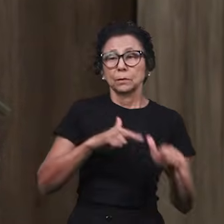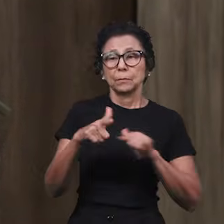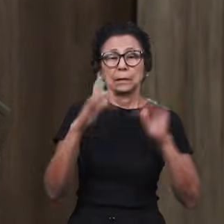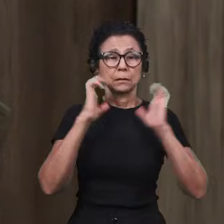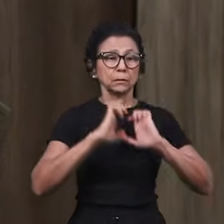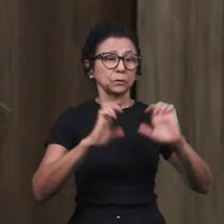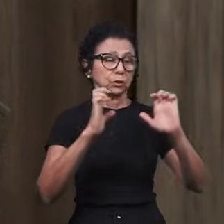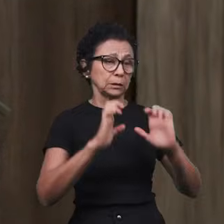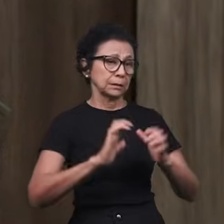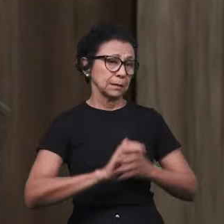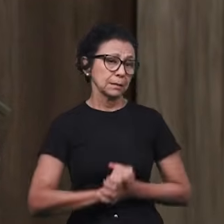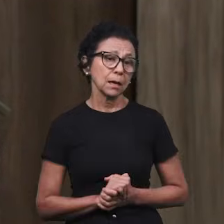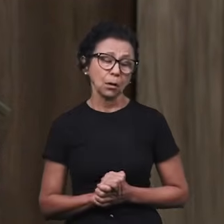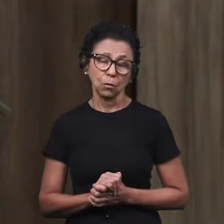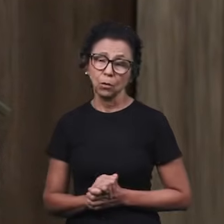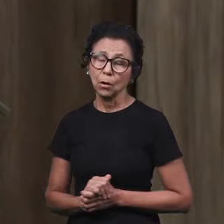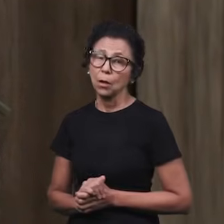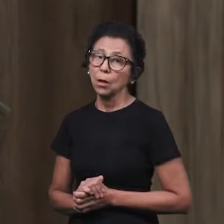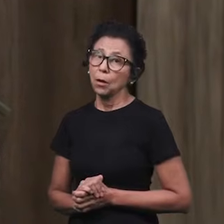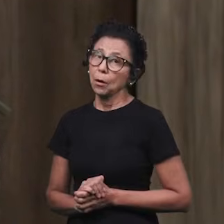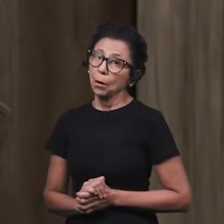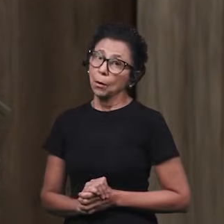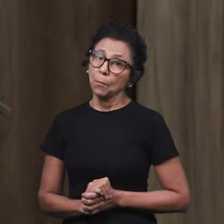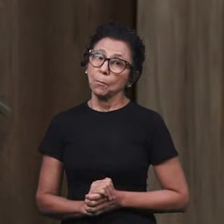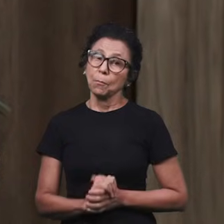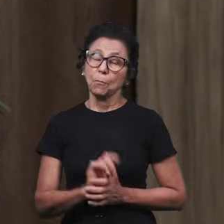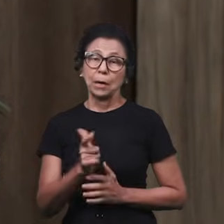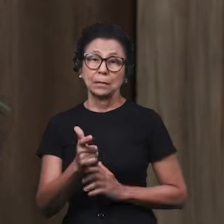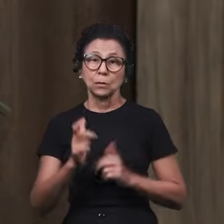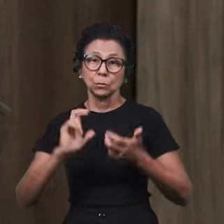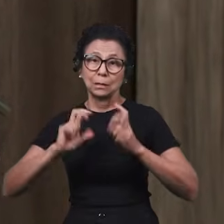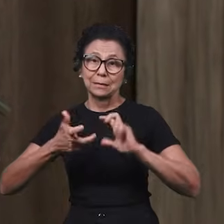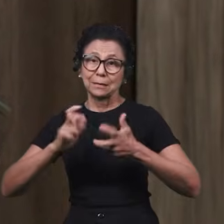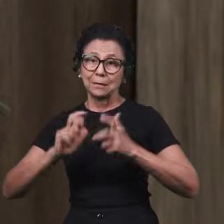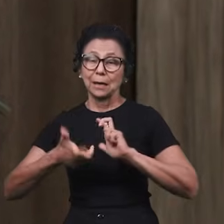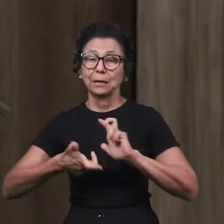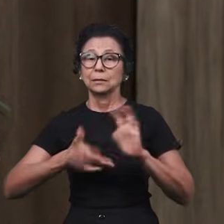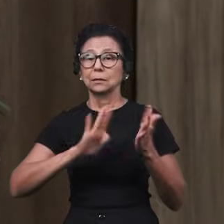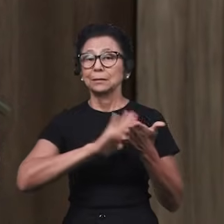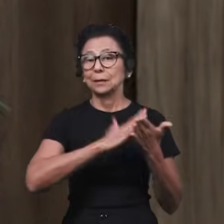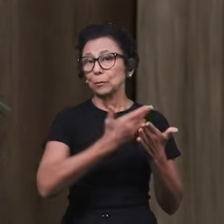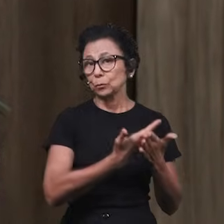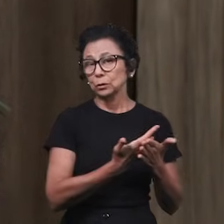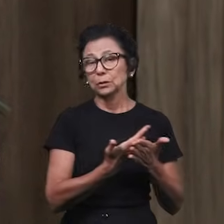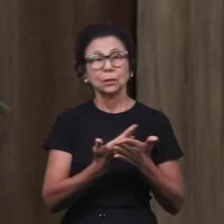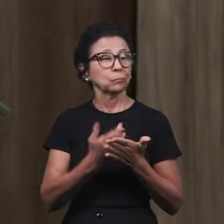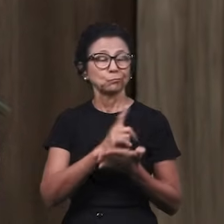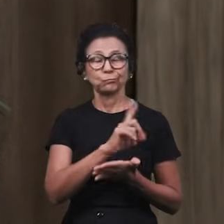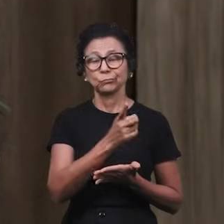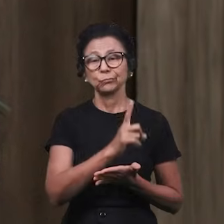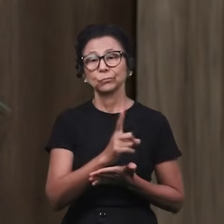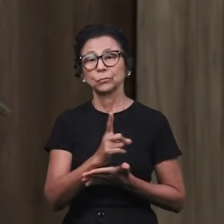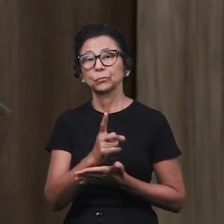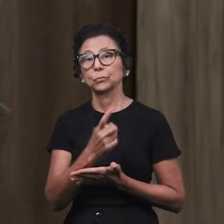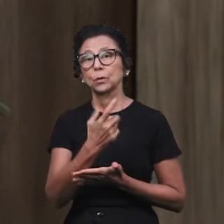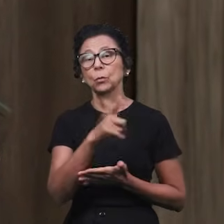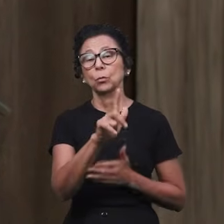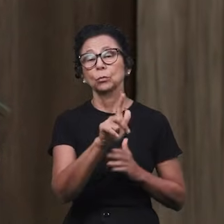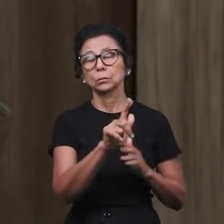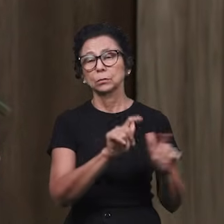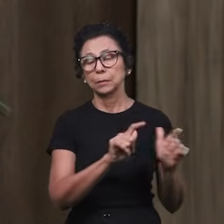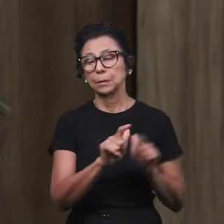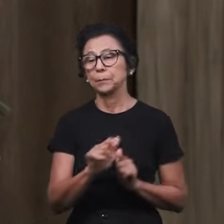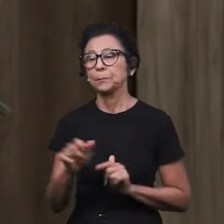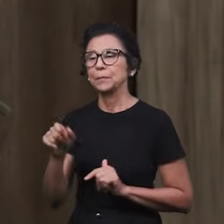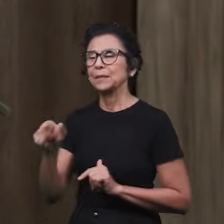na escala. Como intérprete, eu vou trabalhar numa outra equipe, eu tenho que estar de preto? Ela até me perguntou, né? Aí eu